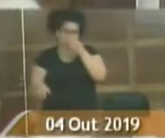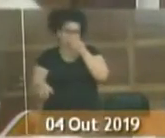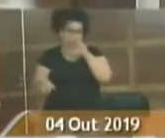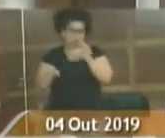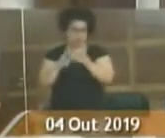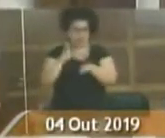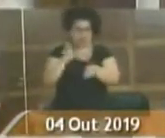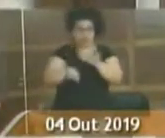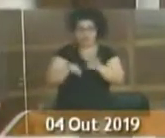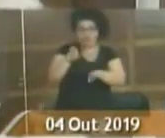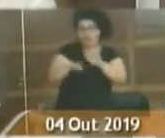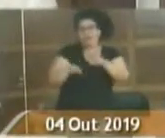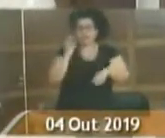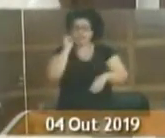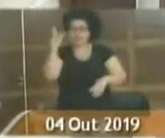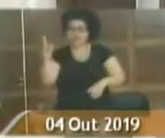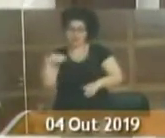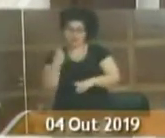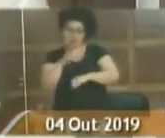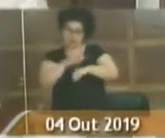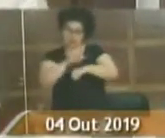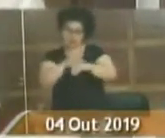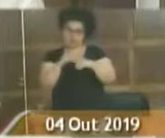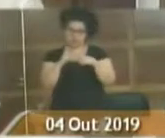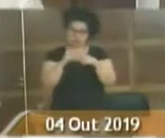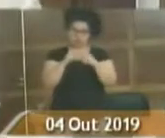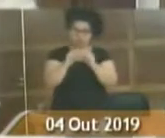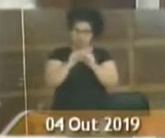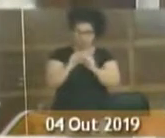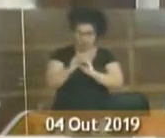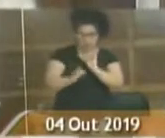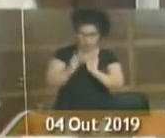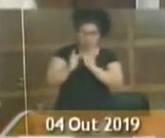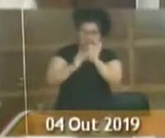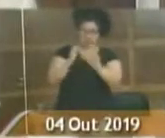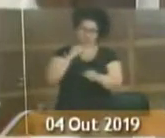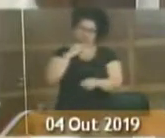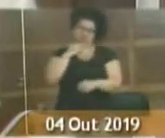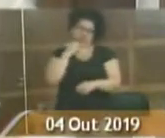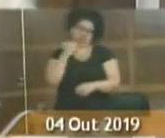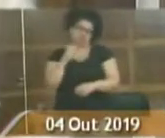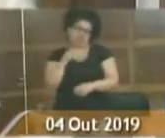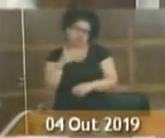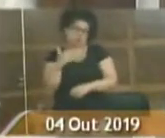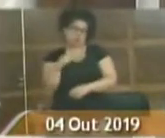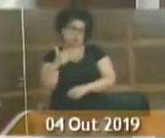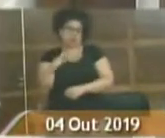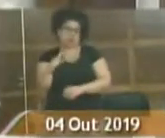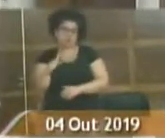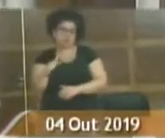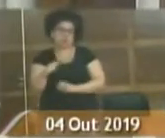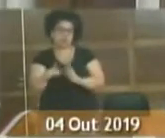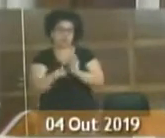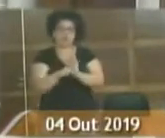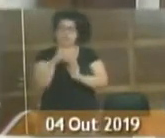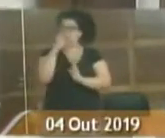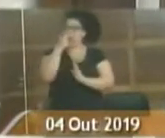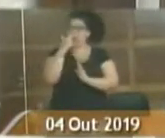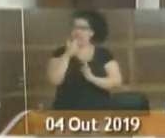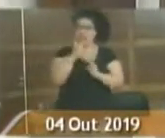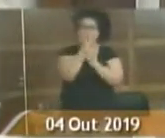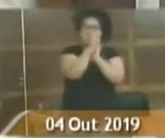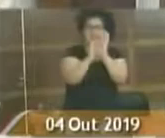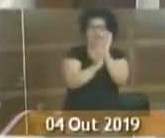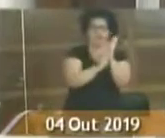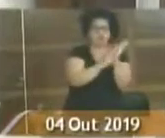assim, quem vai avaliar isso é a gente ali no tratamento, porque não existe fórmula de bolo. Tipo assim, o que é bom para